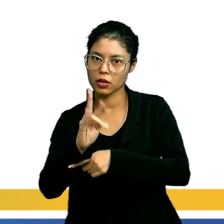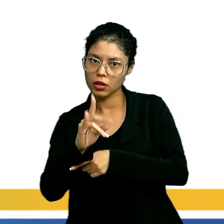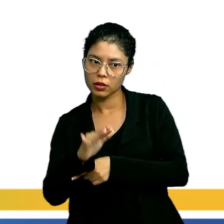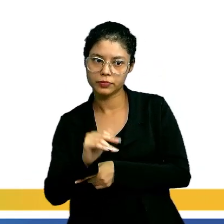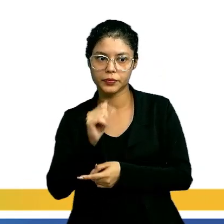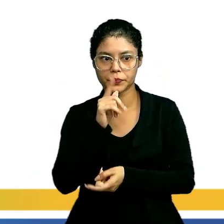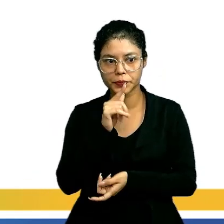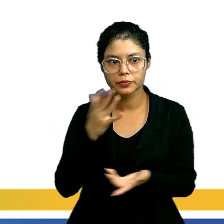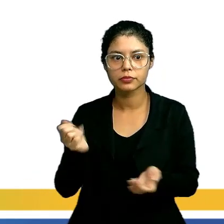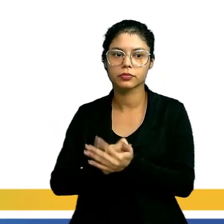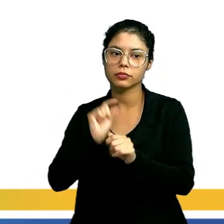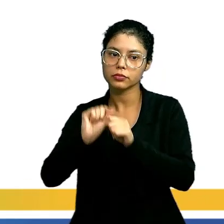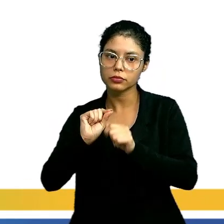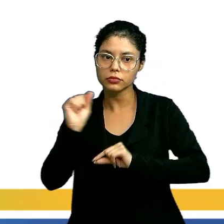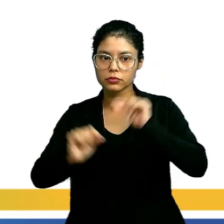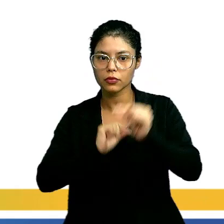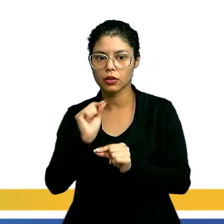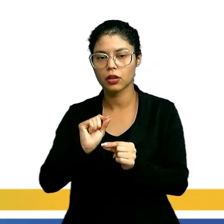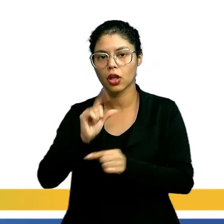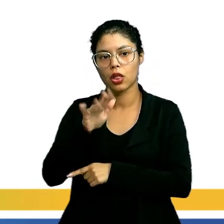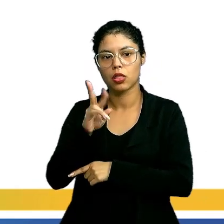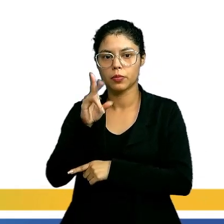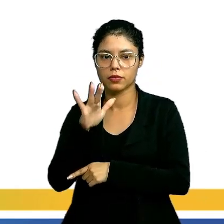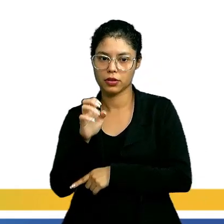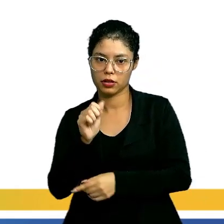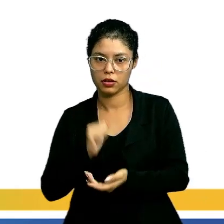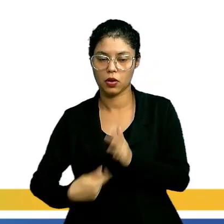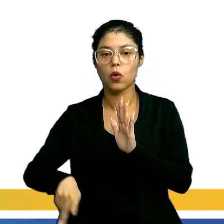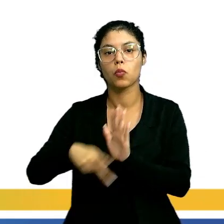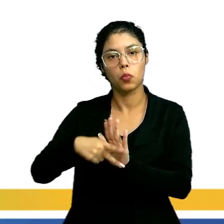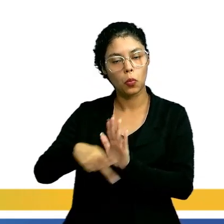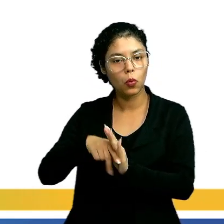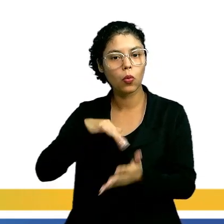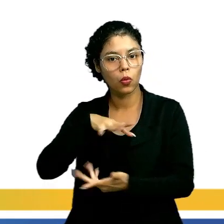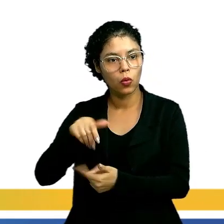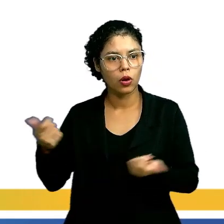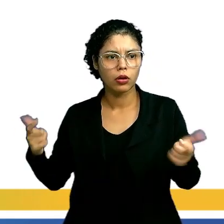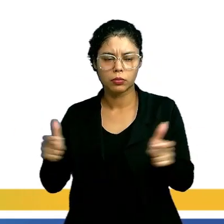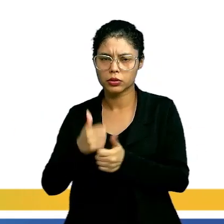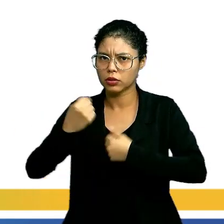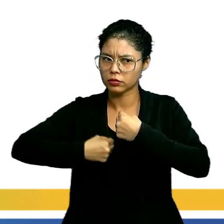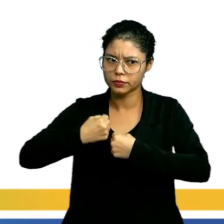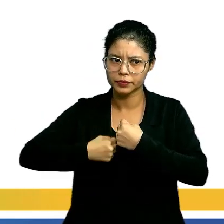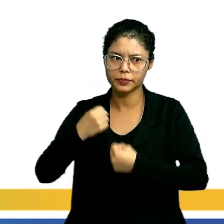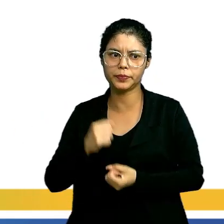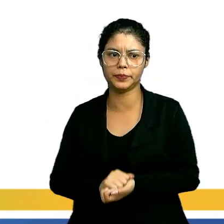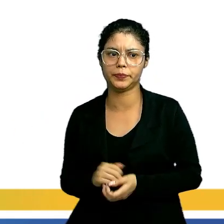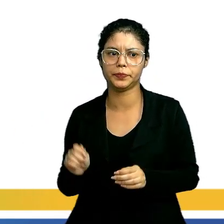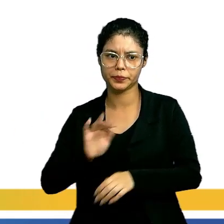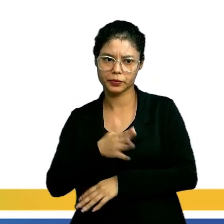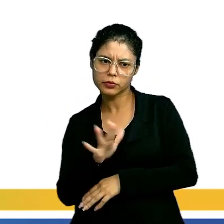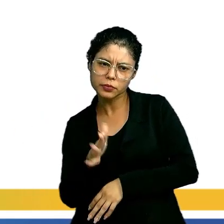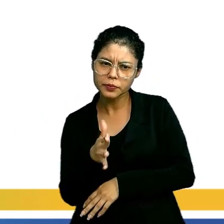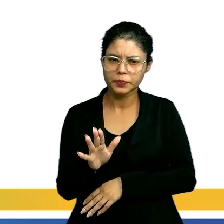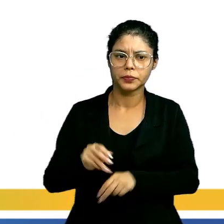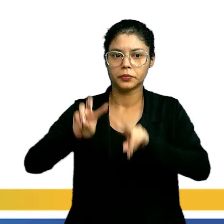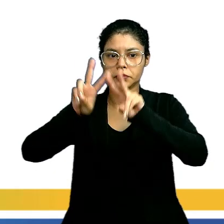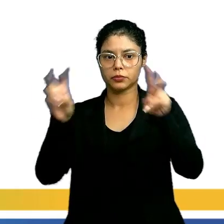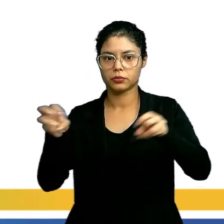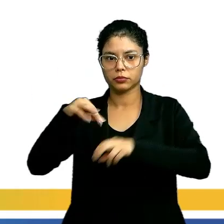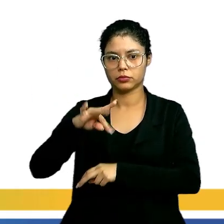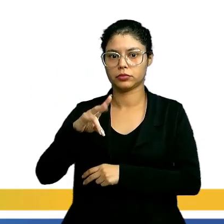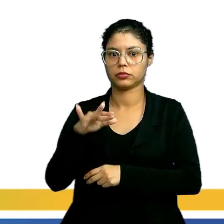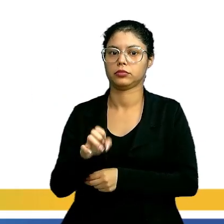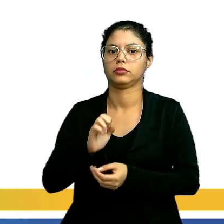cristais líquidos, fazendo-os funcionar como lubrificantes e prometendo um mundo com menos atrito. Pelo menos quando o assunto são motores